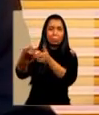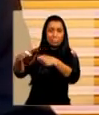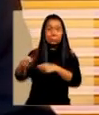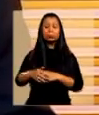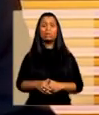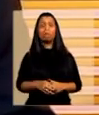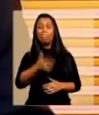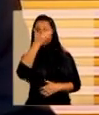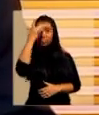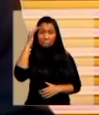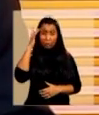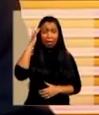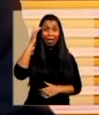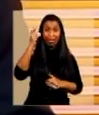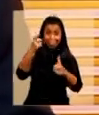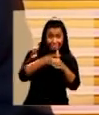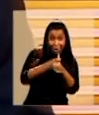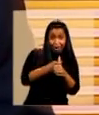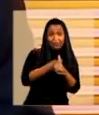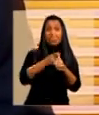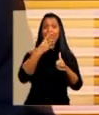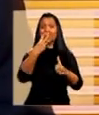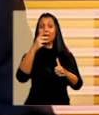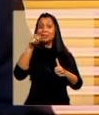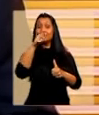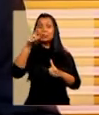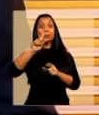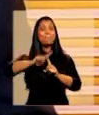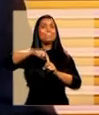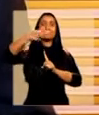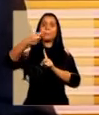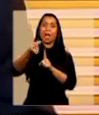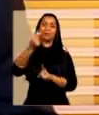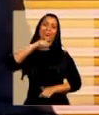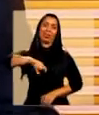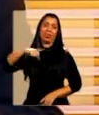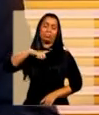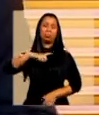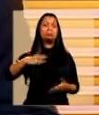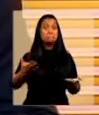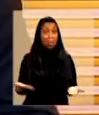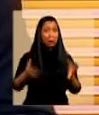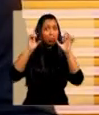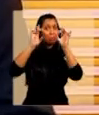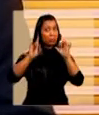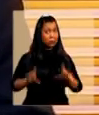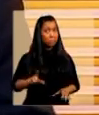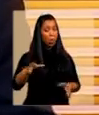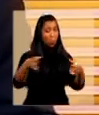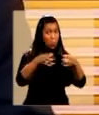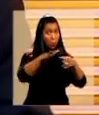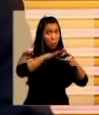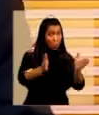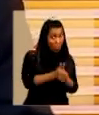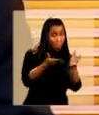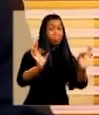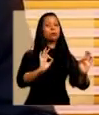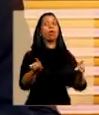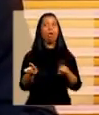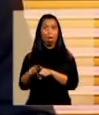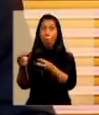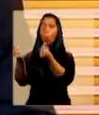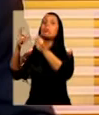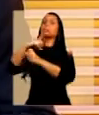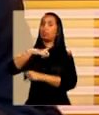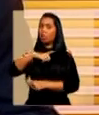inadimplente deve 3 vezes mais o que ganha, o seu salário. E olha, gente, isso não é um privilégio só das classes mais baixas.